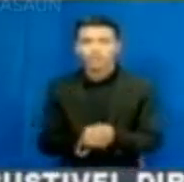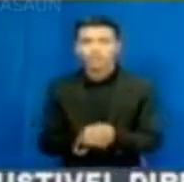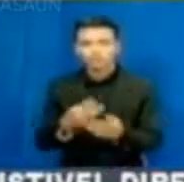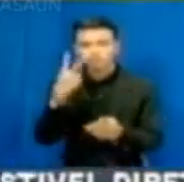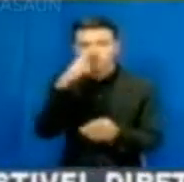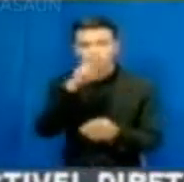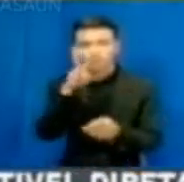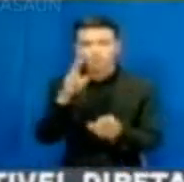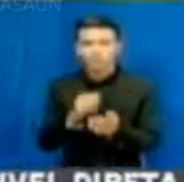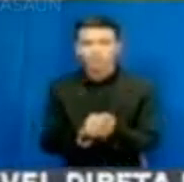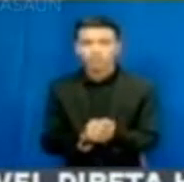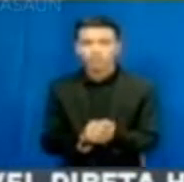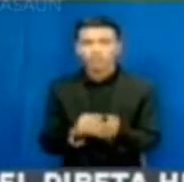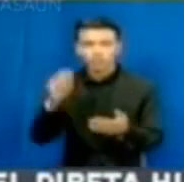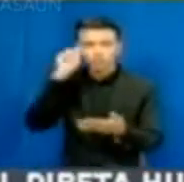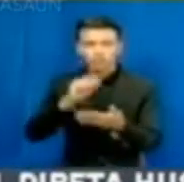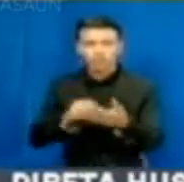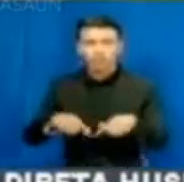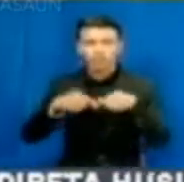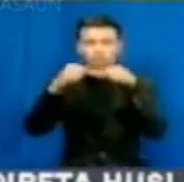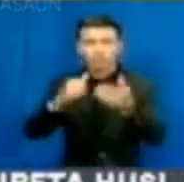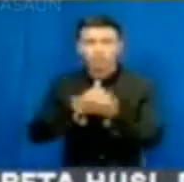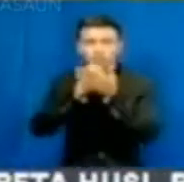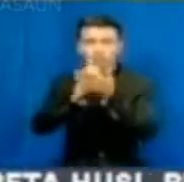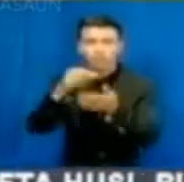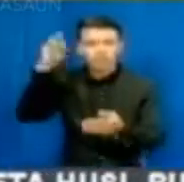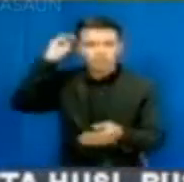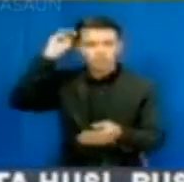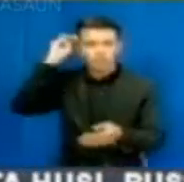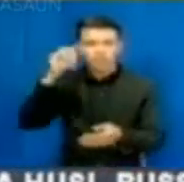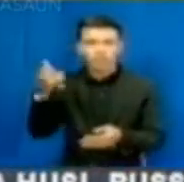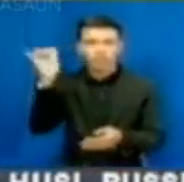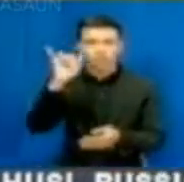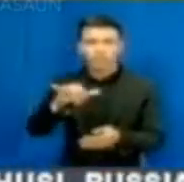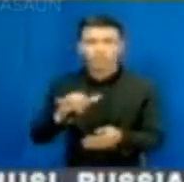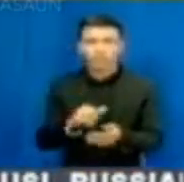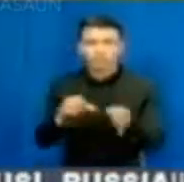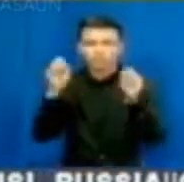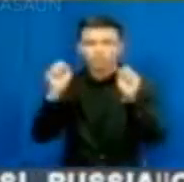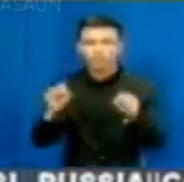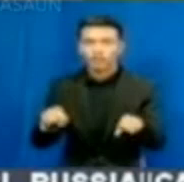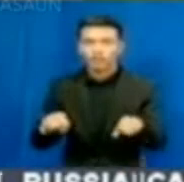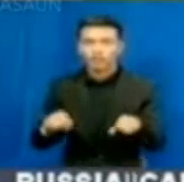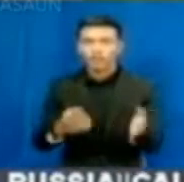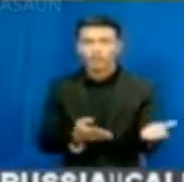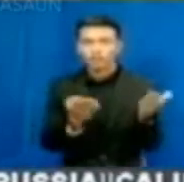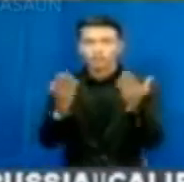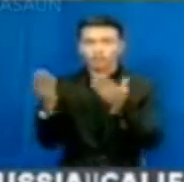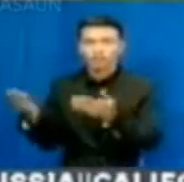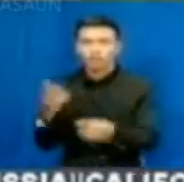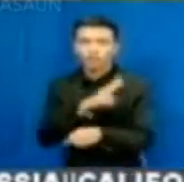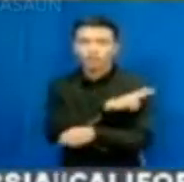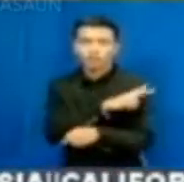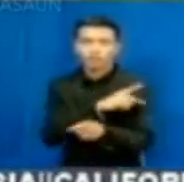vai atrás. A missão nas com apoio do para o ministério competente, através de Lui, o senhor